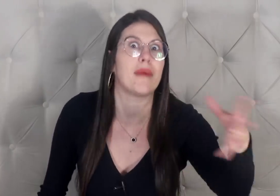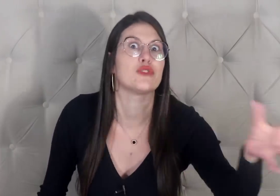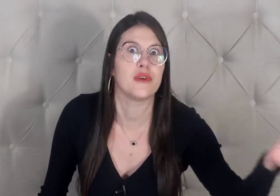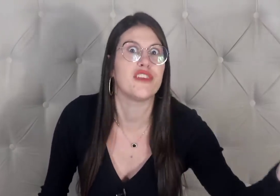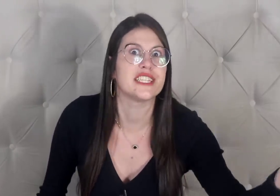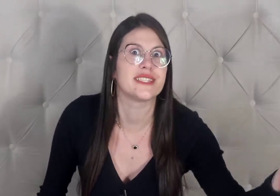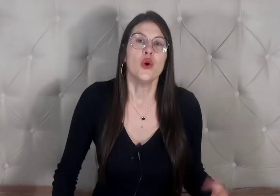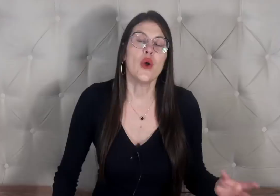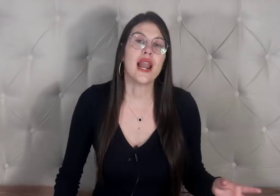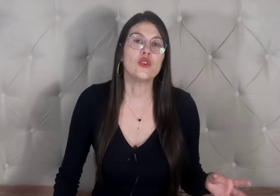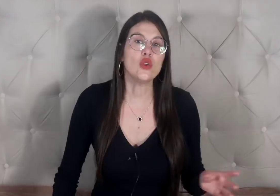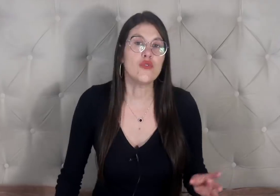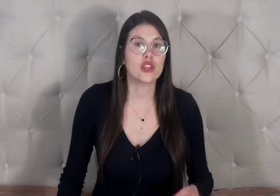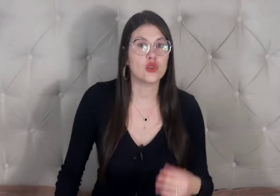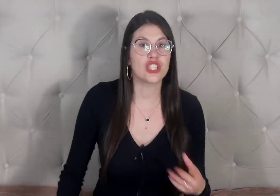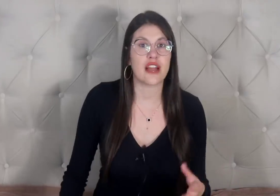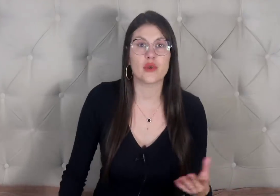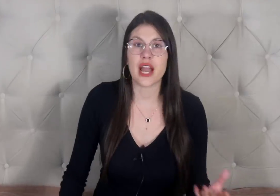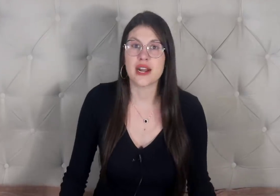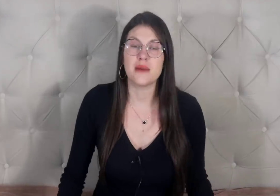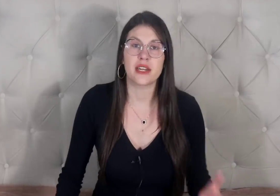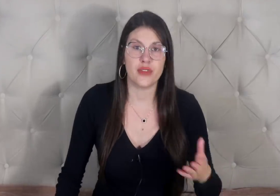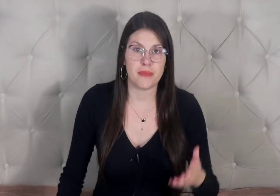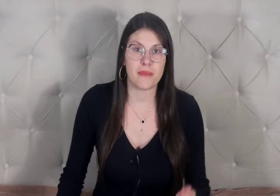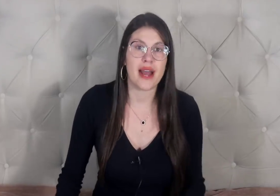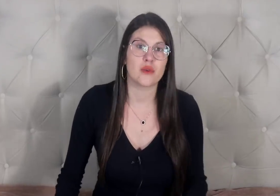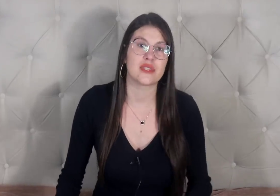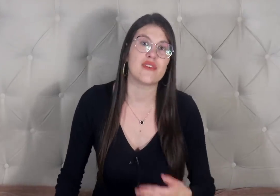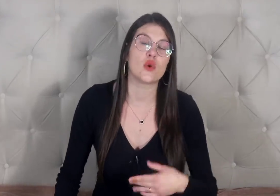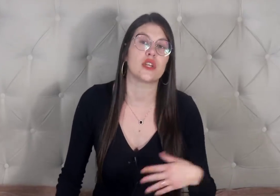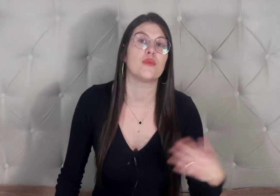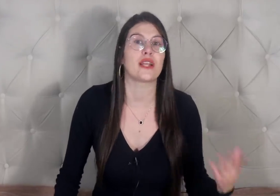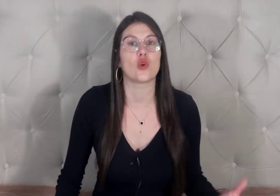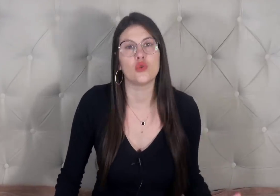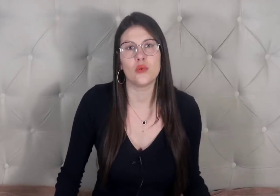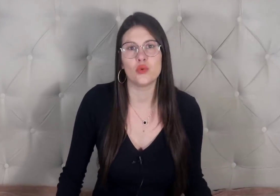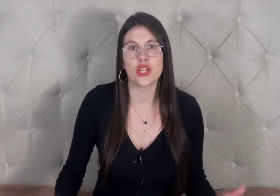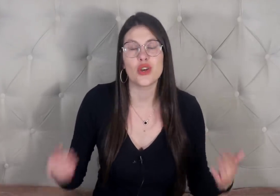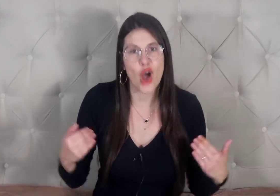cara do Lula mais uma vez, o relator do voto auditável na Câmara, Felipe Barros, estava